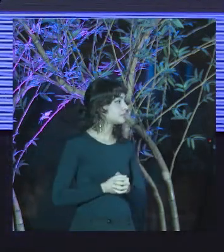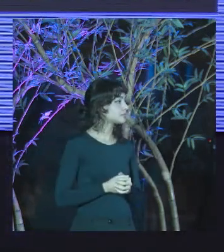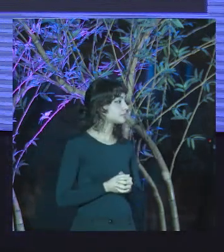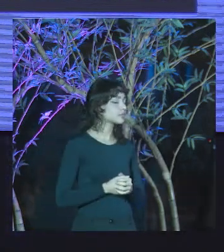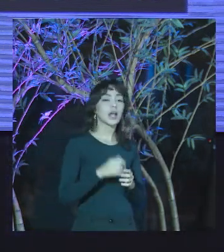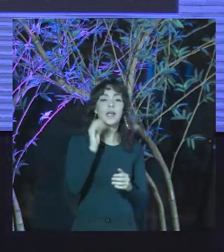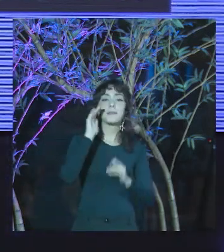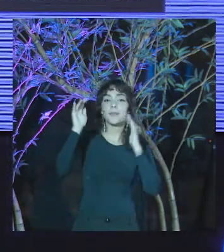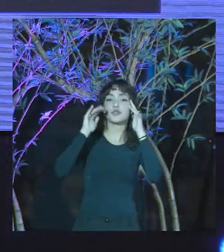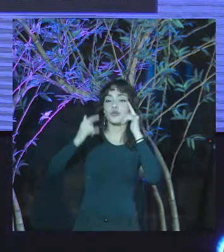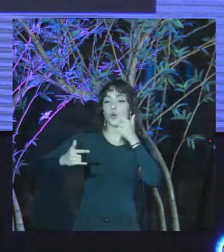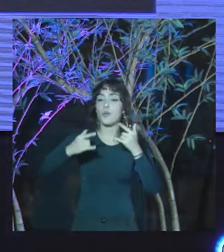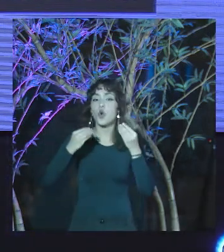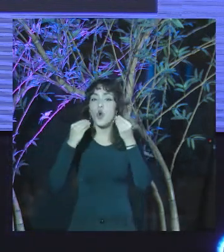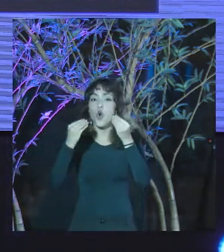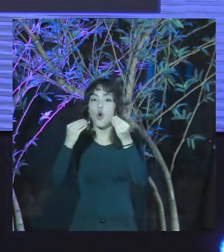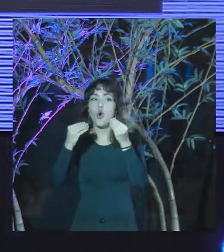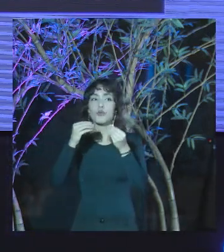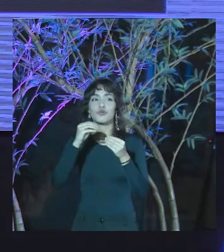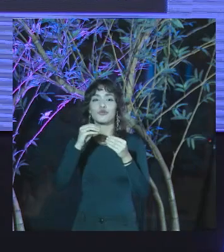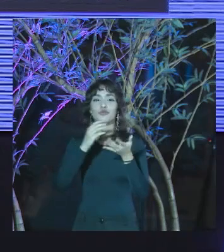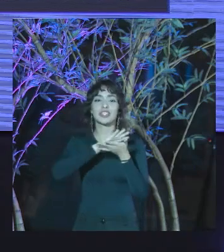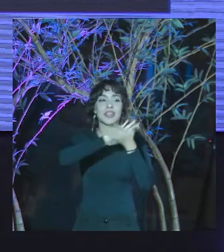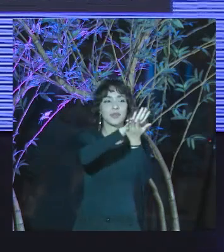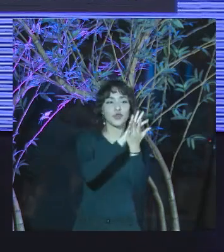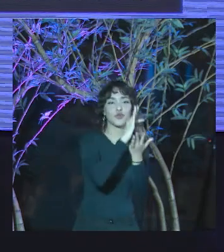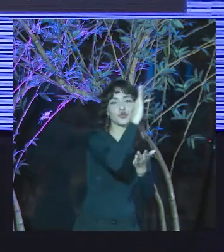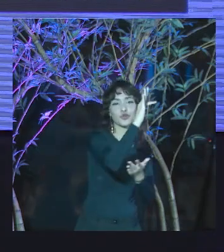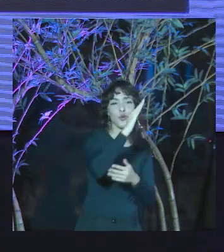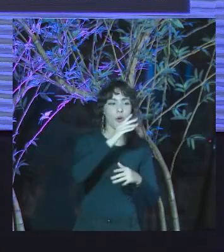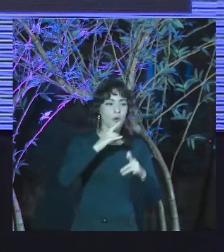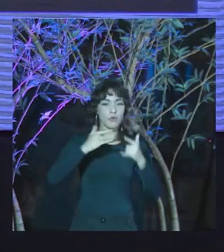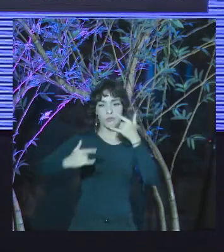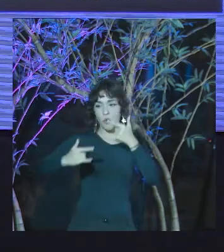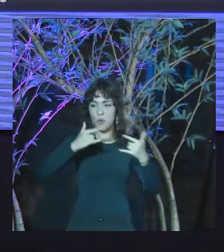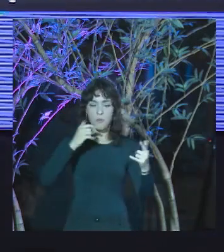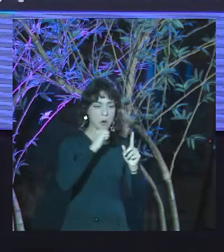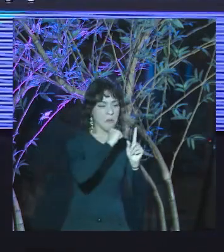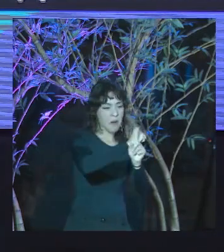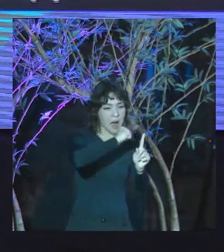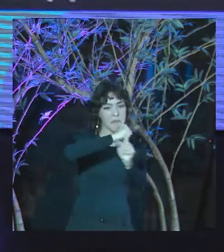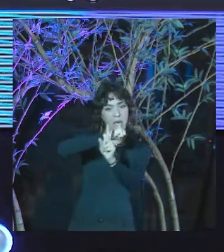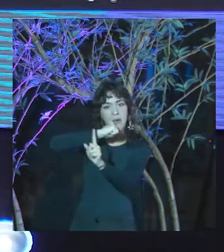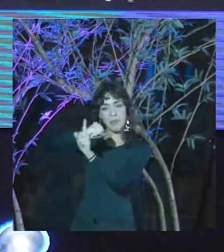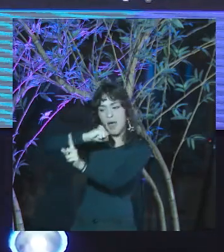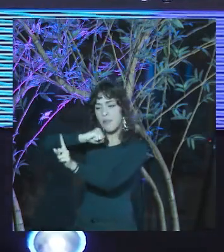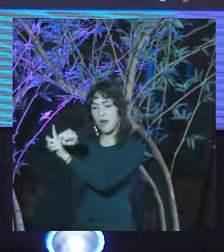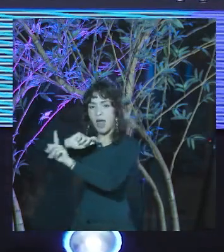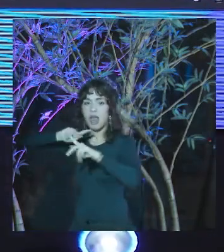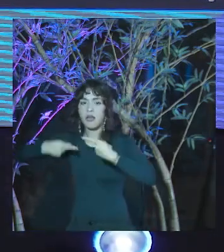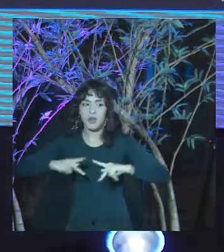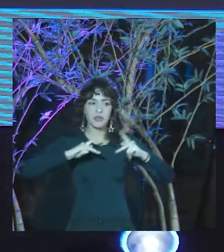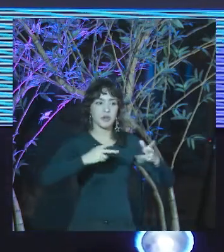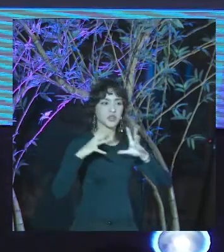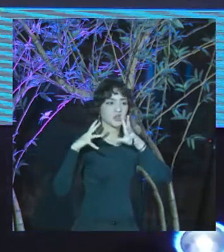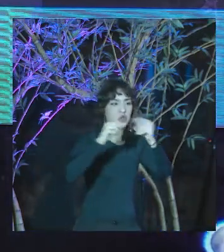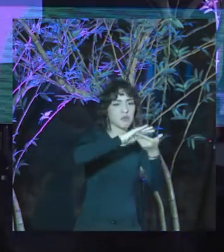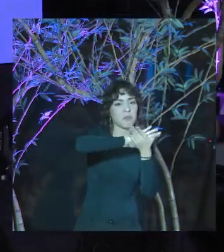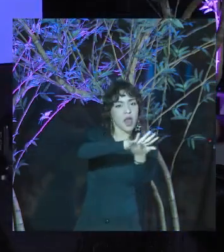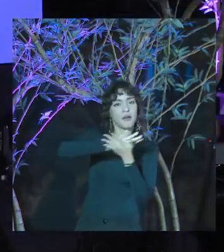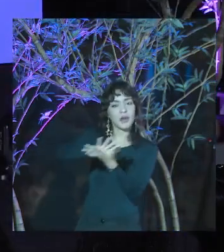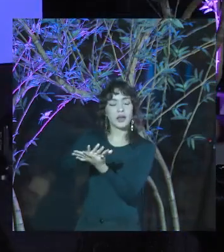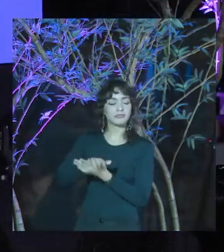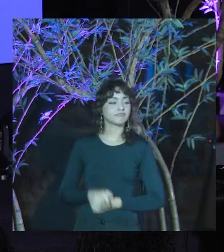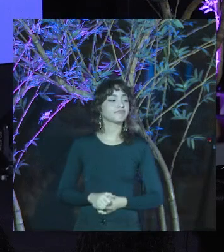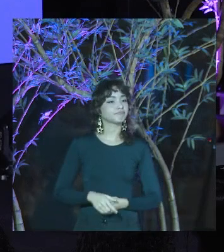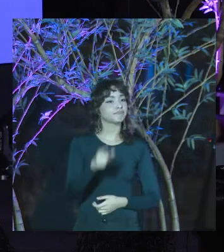imaginou eles, o Exterminador do Futuro, matando todo mundo. Né? A gente criou o robô foi lá e nos matou. Pensem em tudo isso que eu